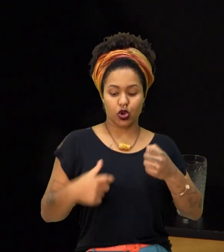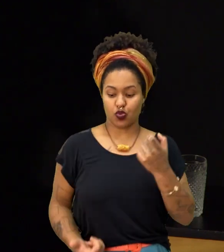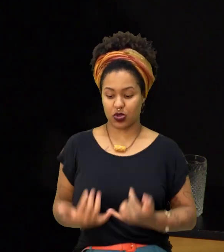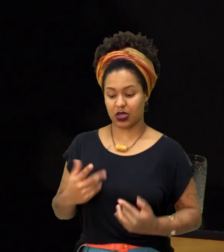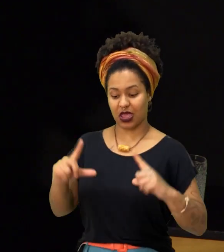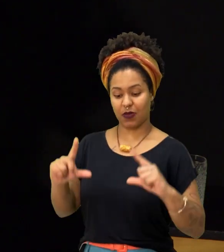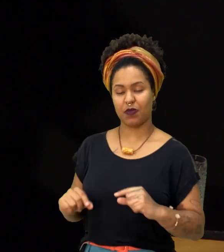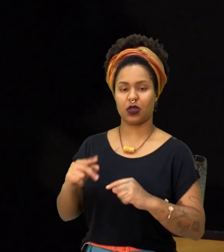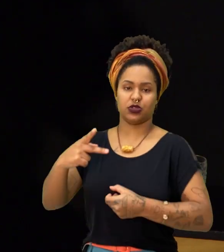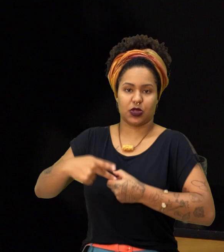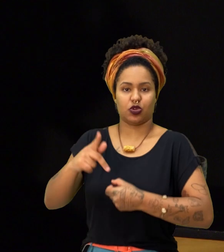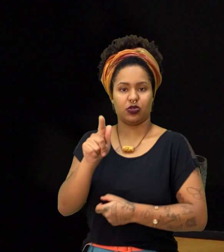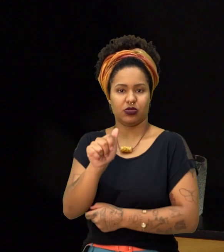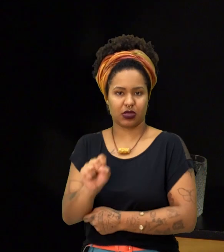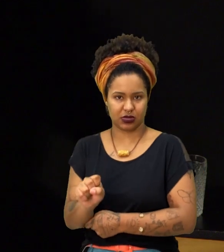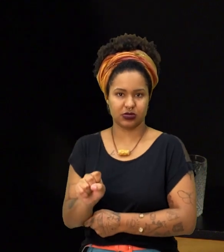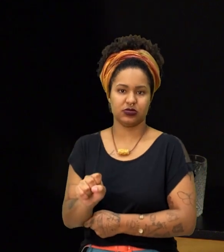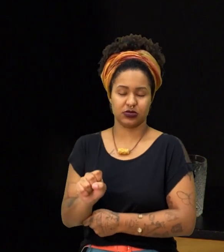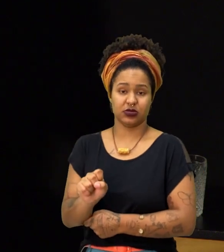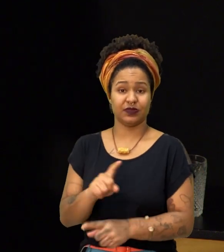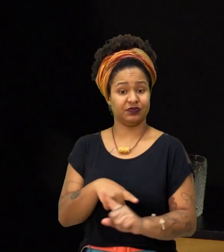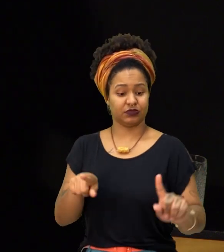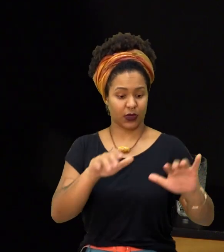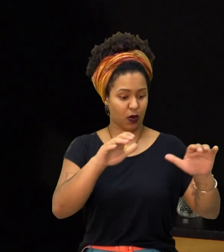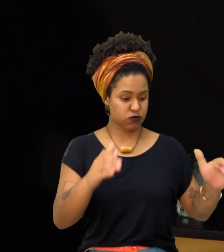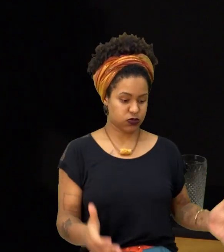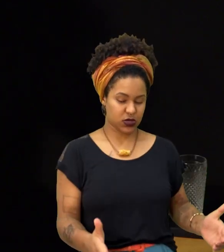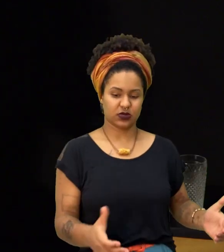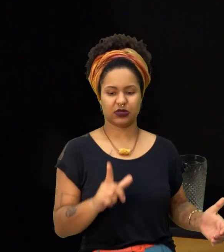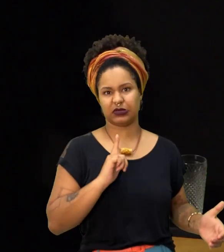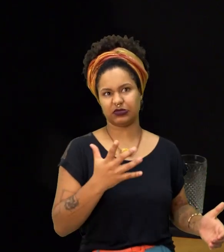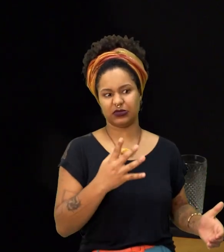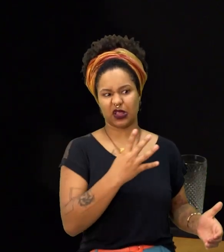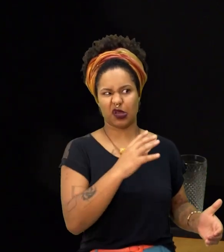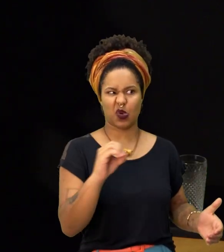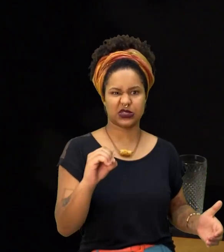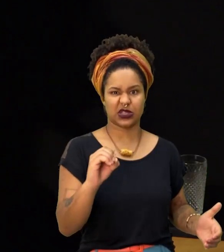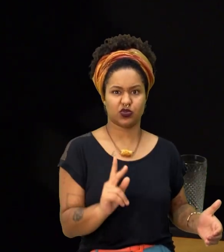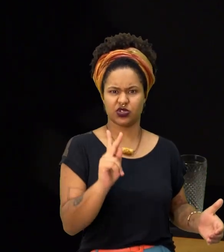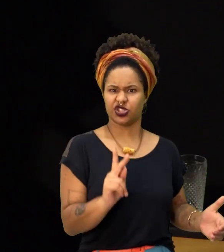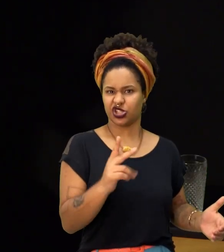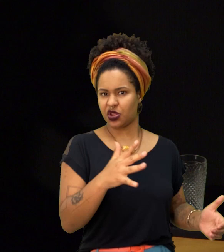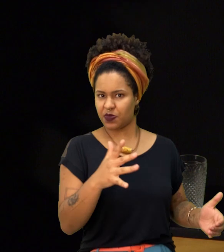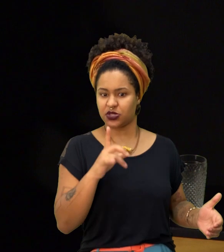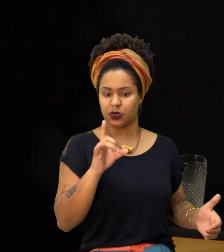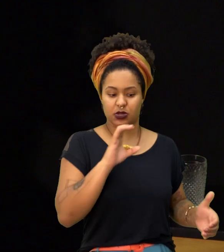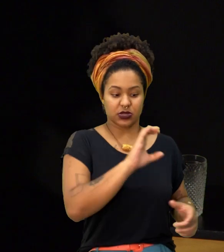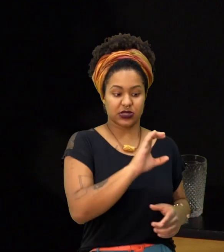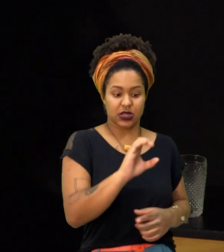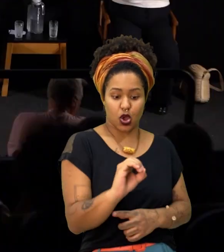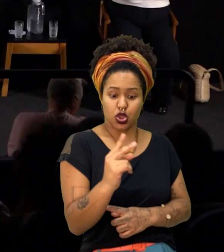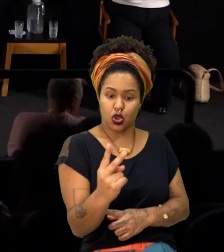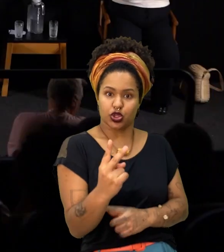e gás. Tá certo? Só que um barril de petróleo, assim, tem 400 e tantos quilos de CO2 ali, quando